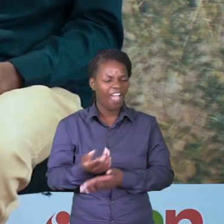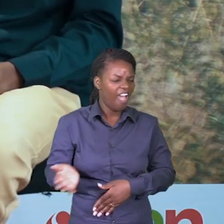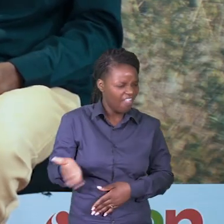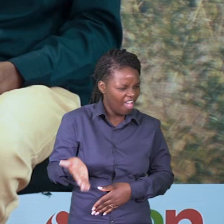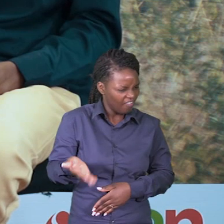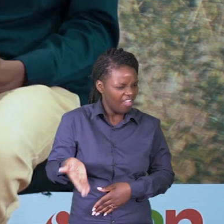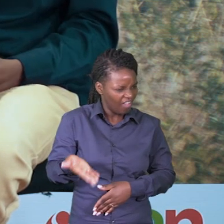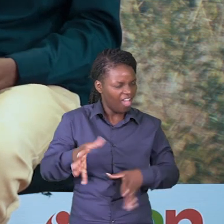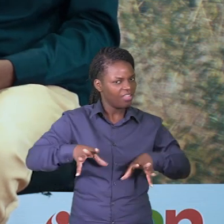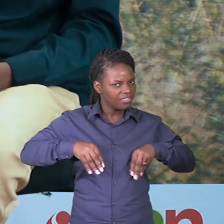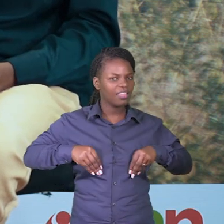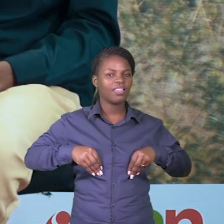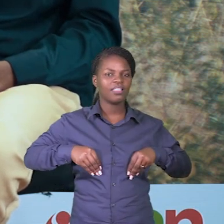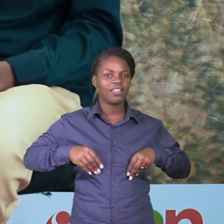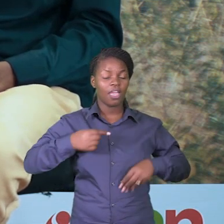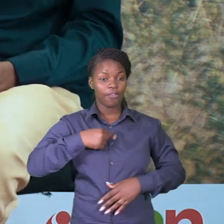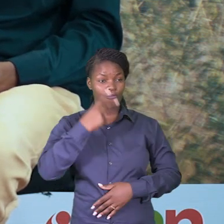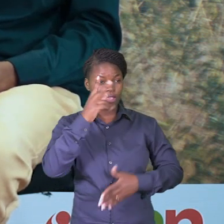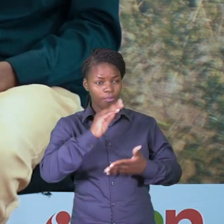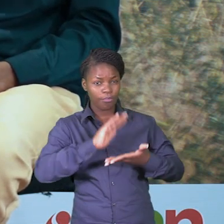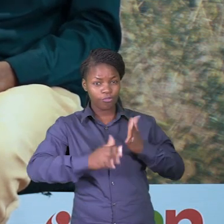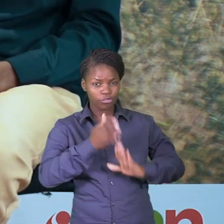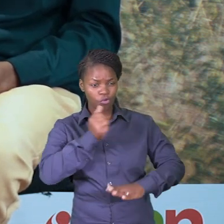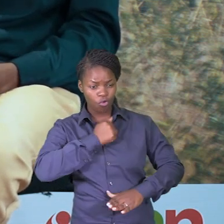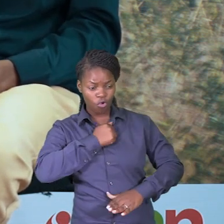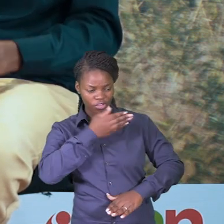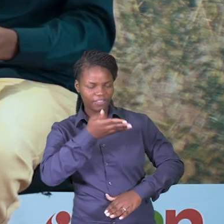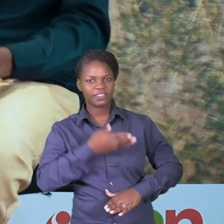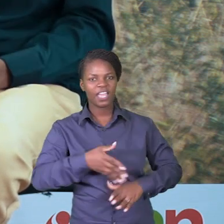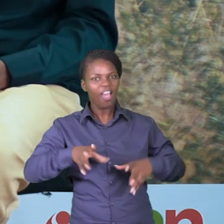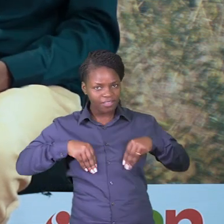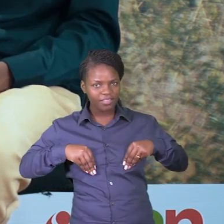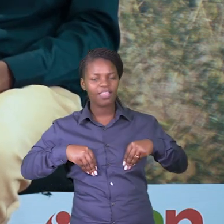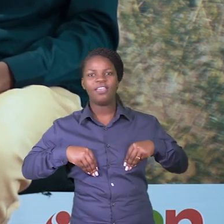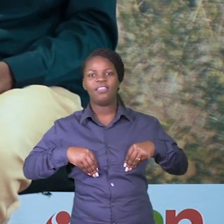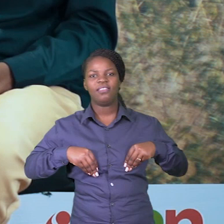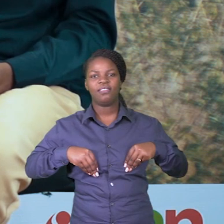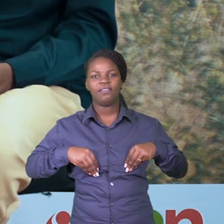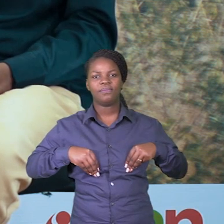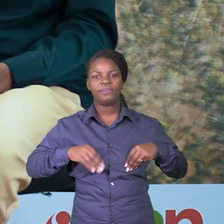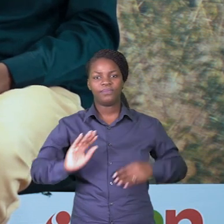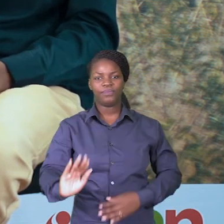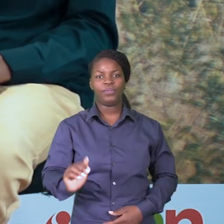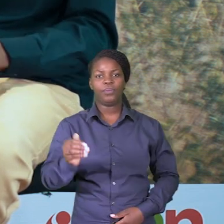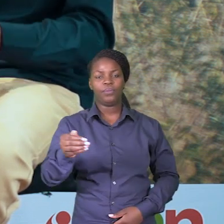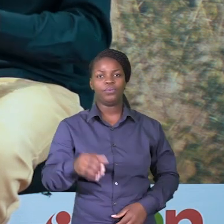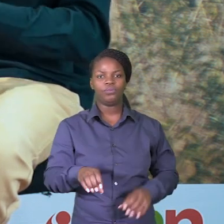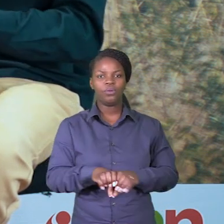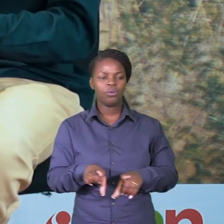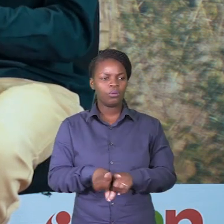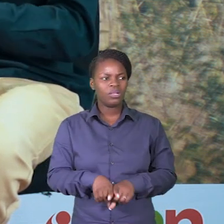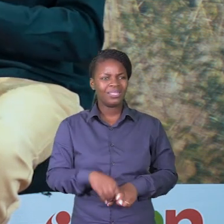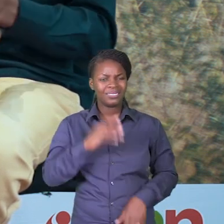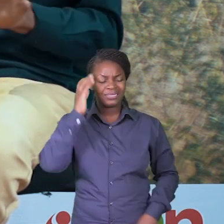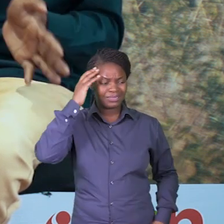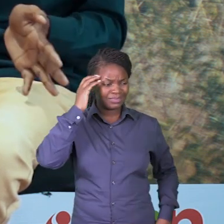amiga vai aqu Professor gosta muito de ti eu percebi no olhar dele eu percebi que ele chama para mais trabalhos eu percebi então começa a influenciar a colega colega começa a olhar